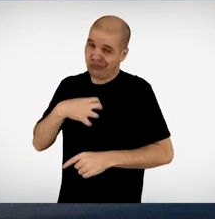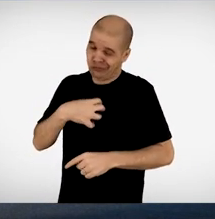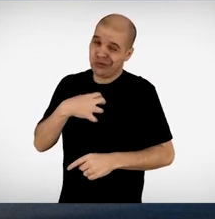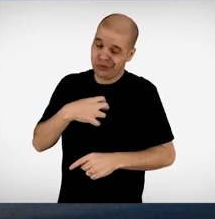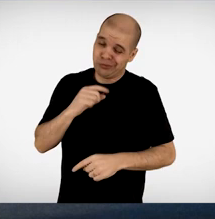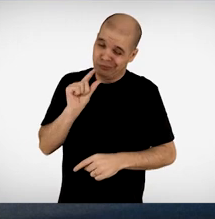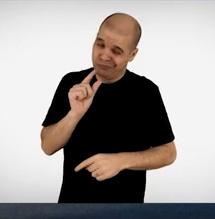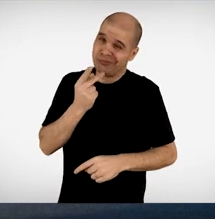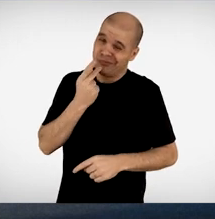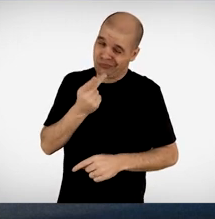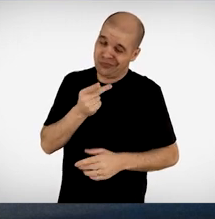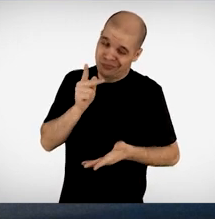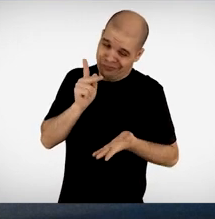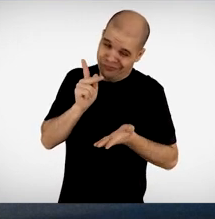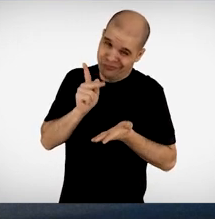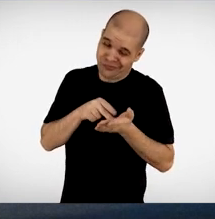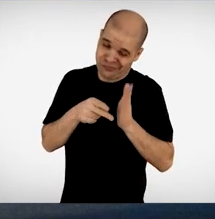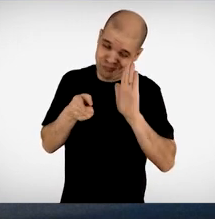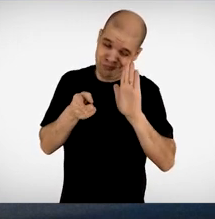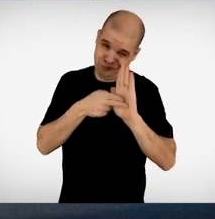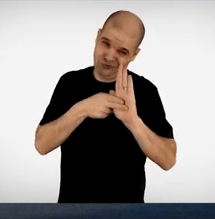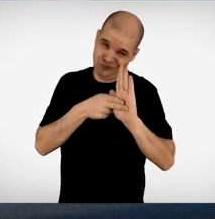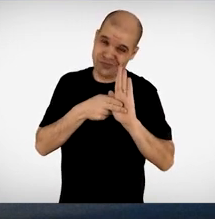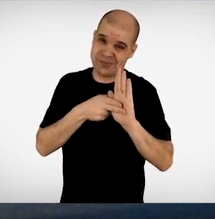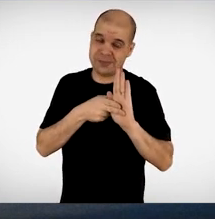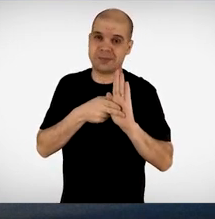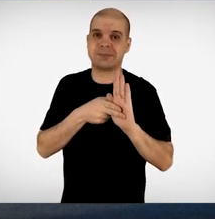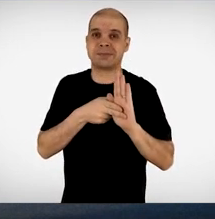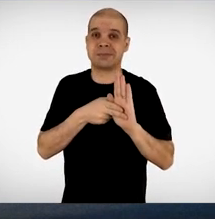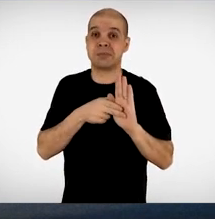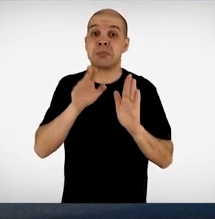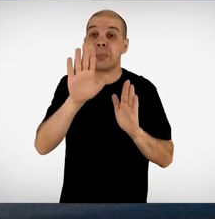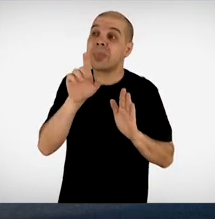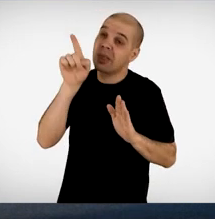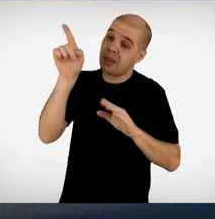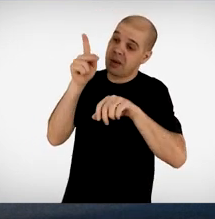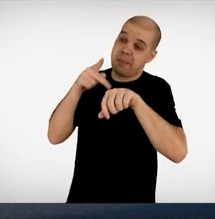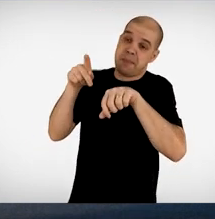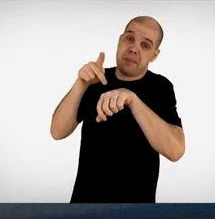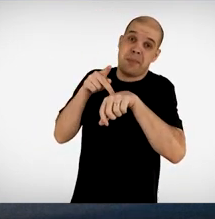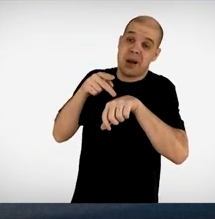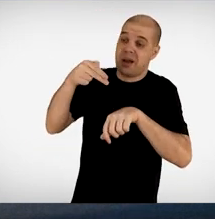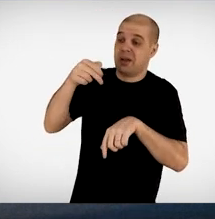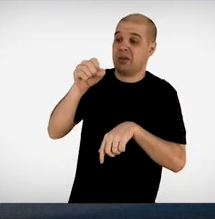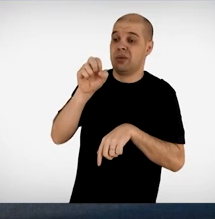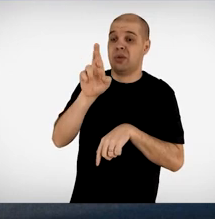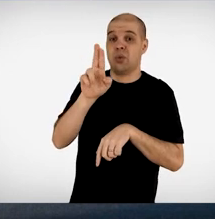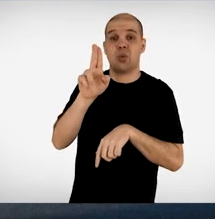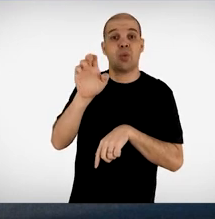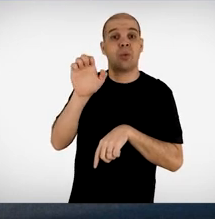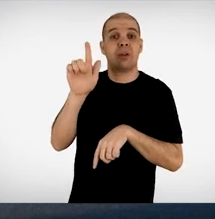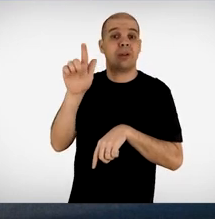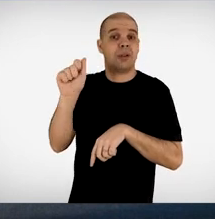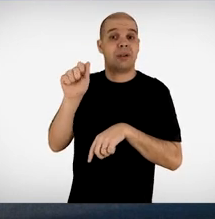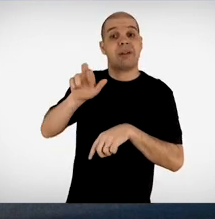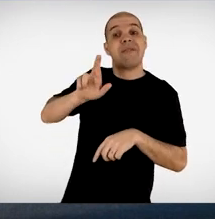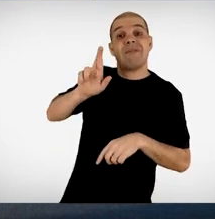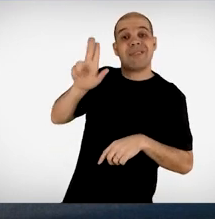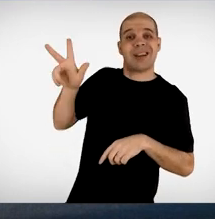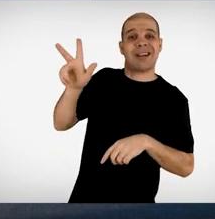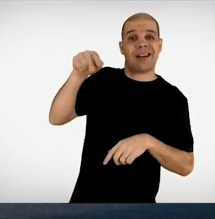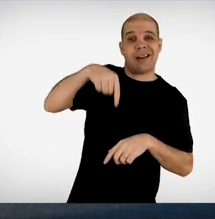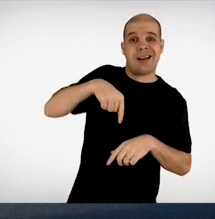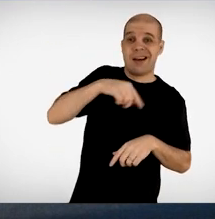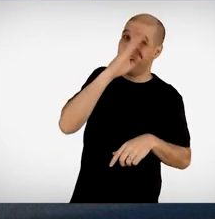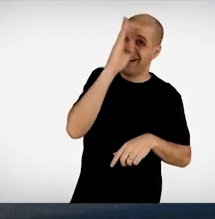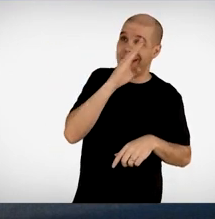deixei ali de canto, né? Isso é um exercício que a gente faz com o paciente também. A gente sente uma coisa e fala, tá, senti isso, deixa aqui, depois